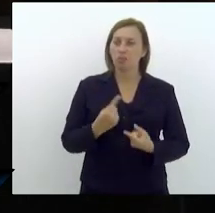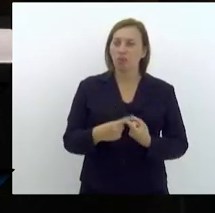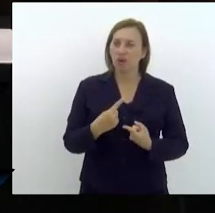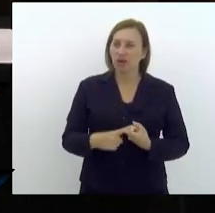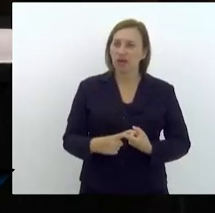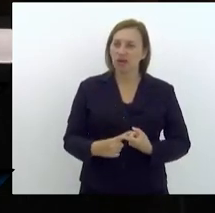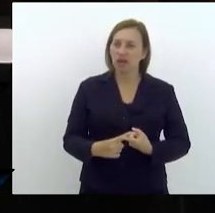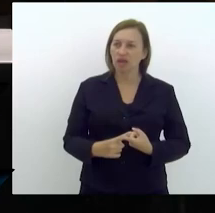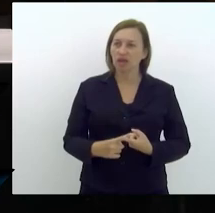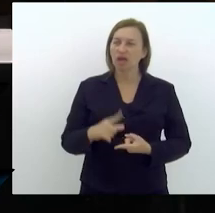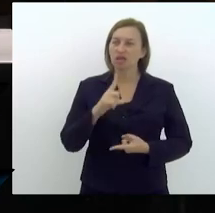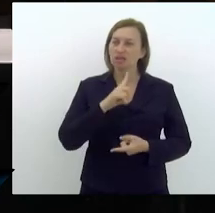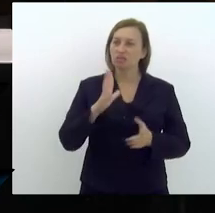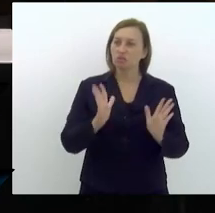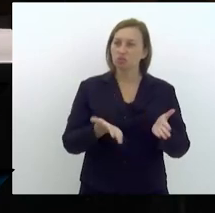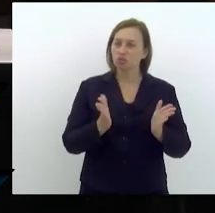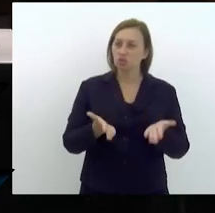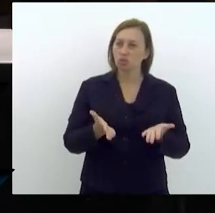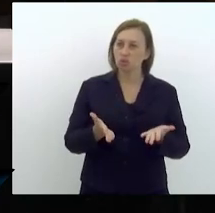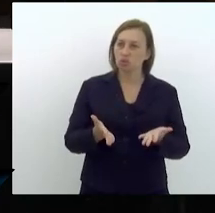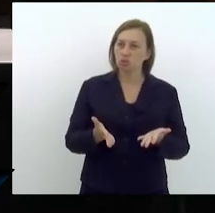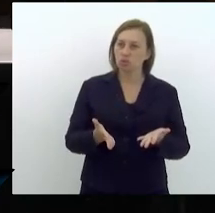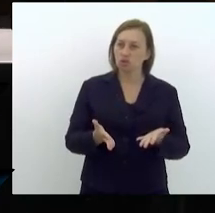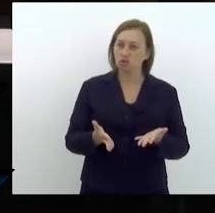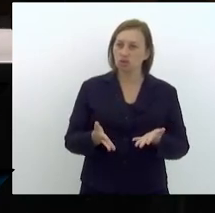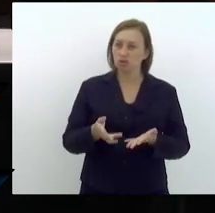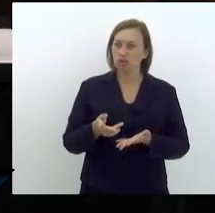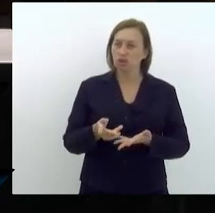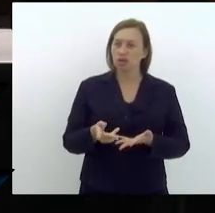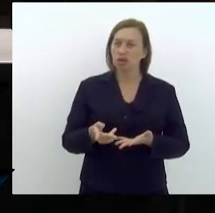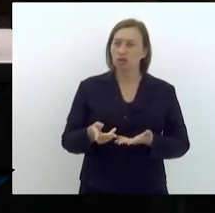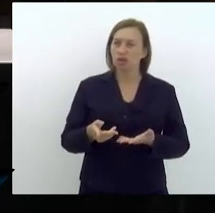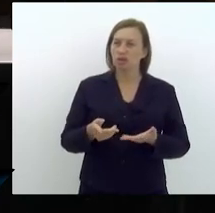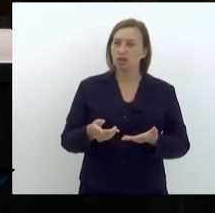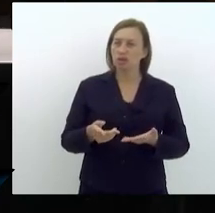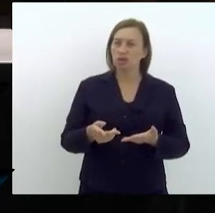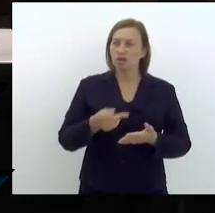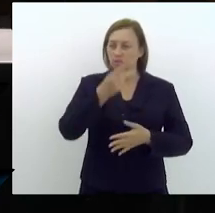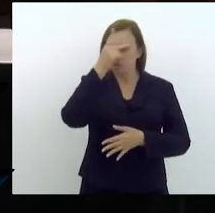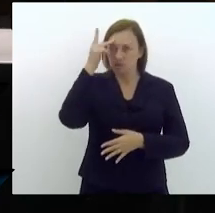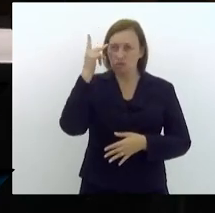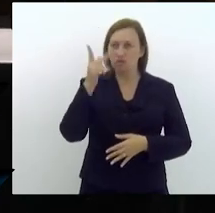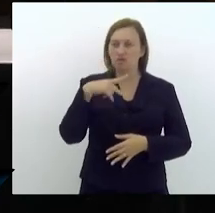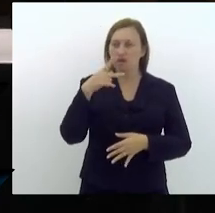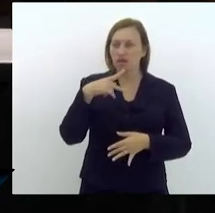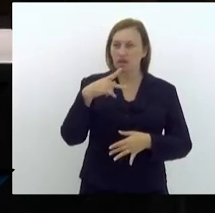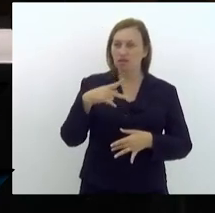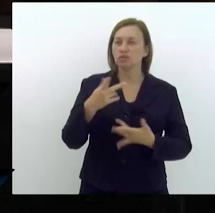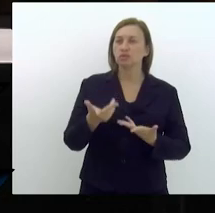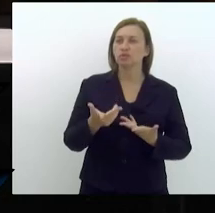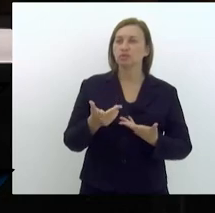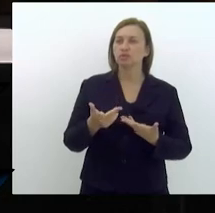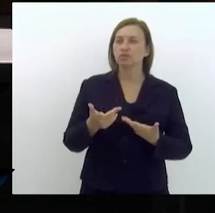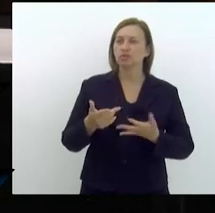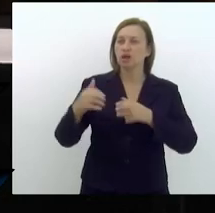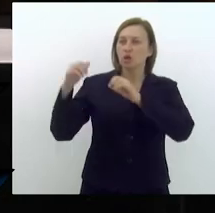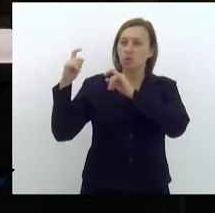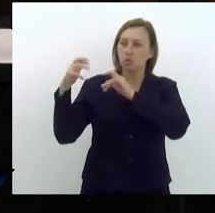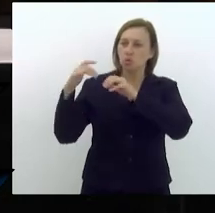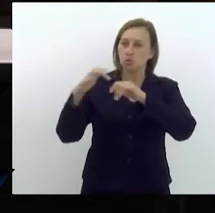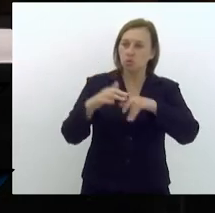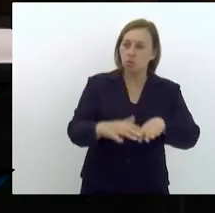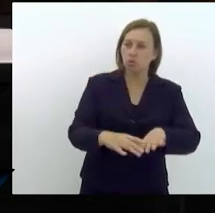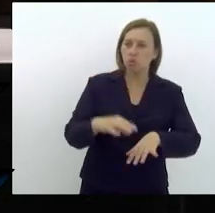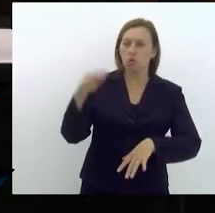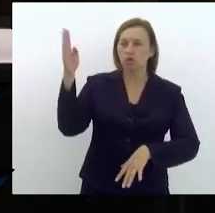nós temos hoje manifestantes do nosso Brasil né Por conta dos atos do dia 8 de janeiro que estão